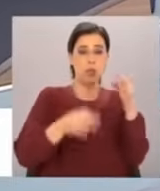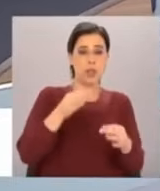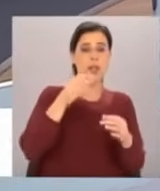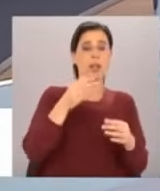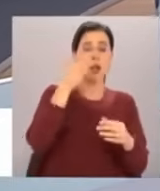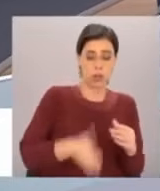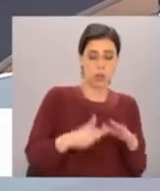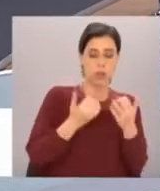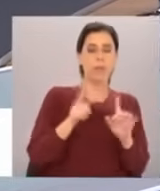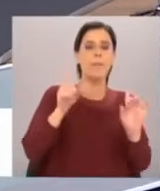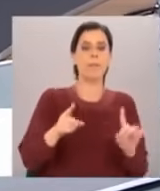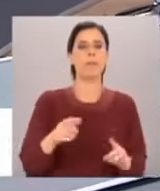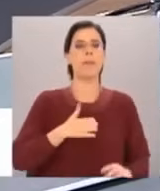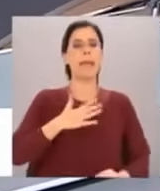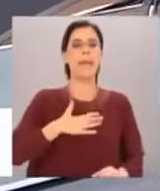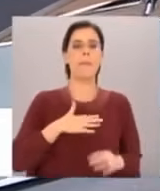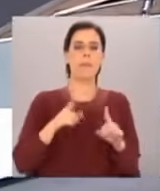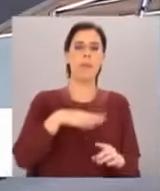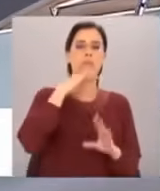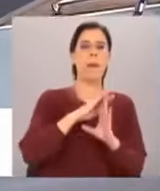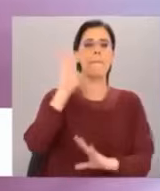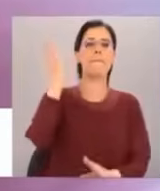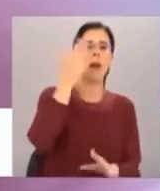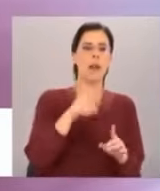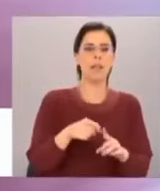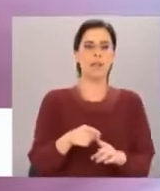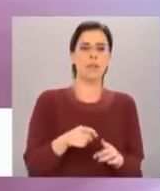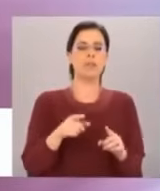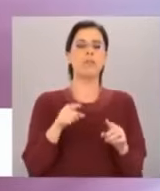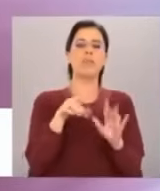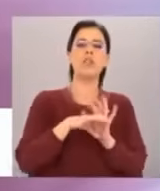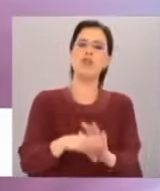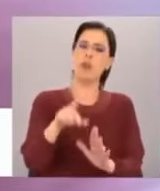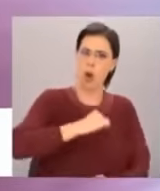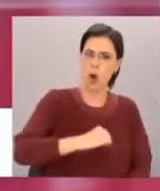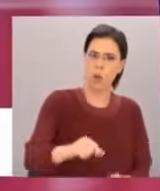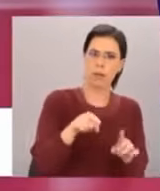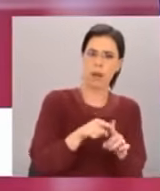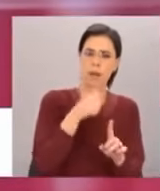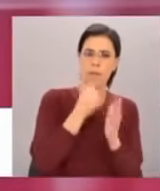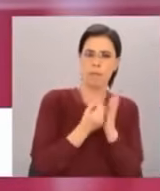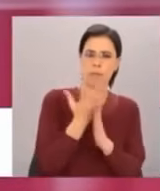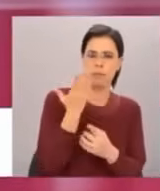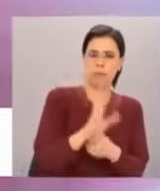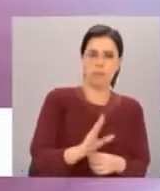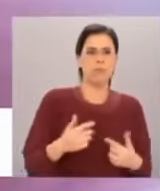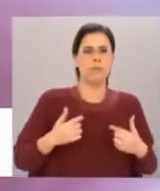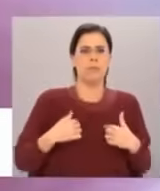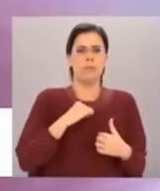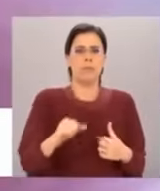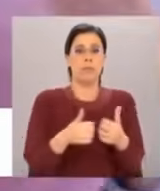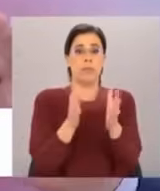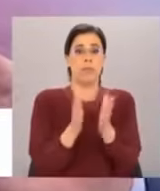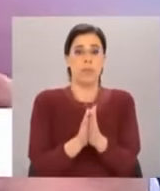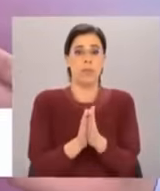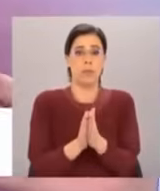mais a empresas que mais o público este os está contraste arrependida por exemplo não nós temos